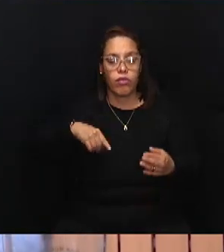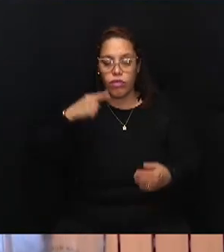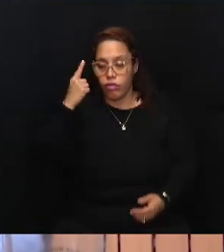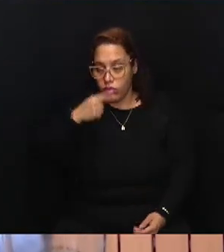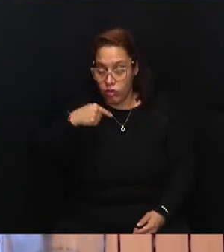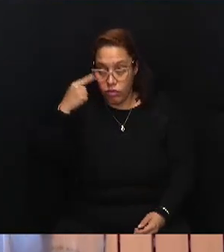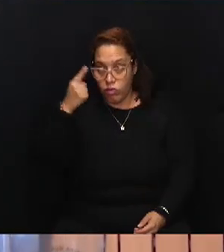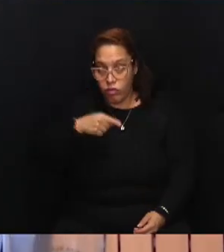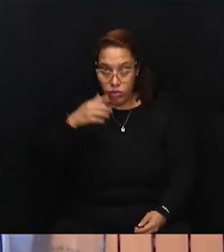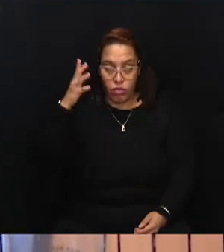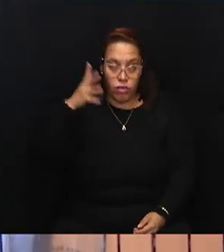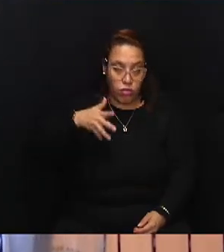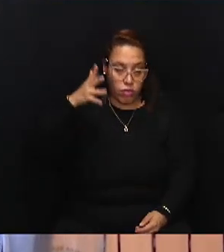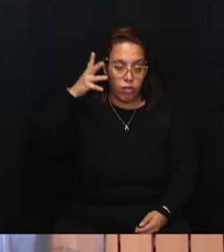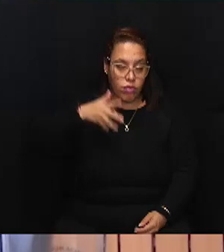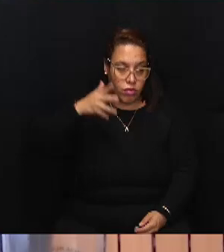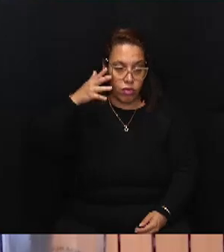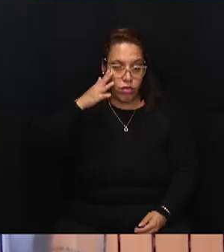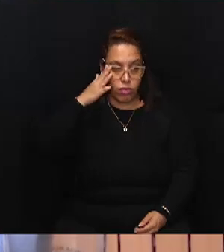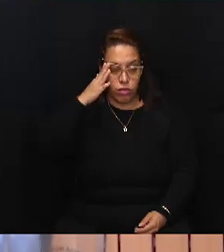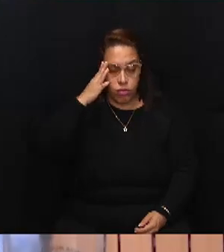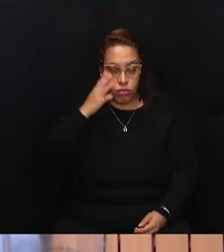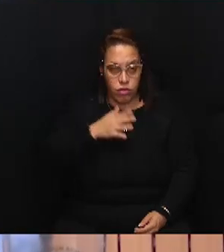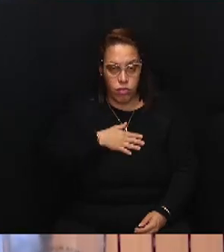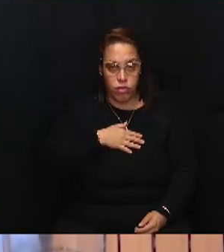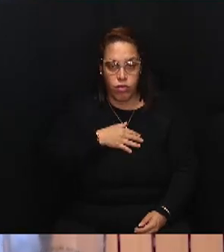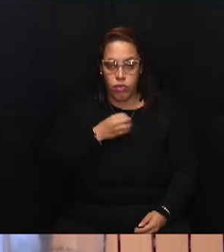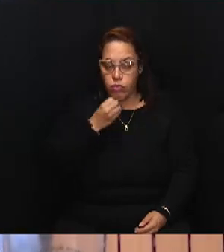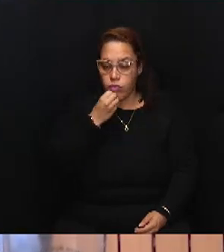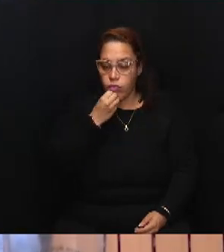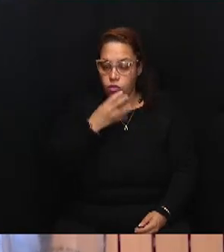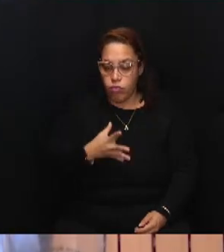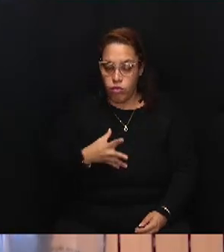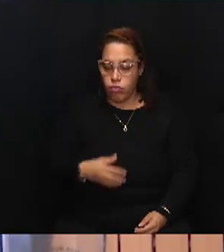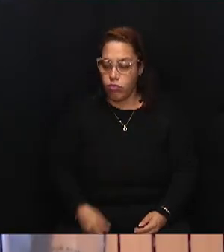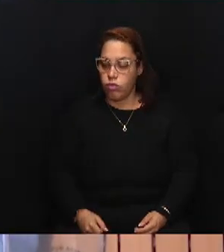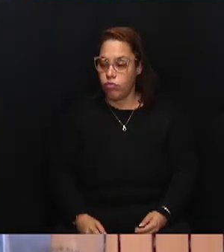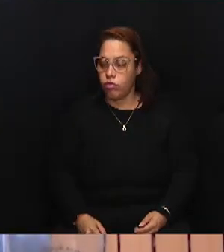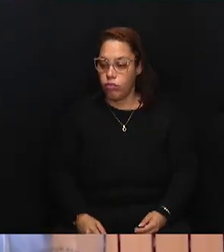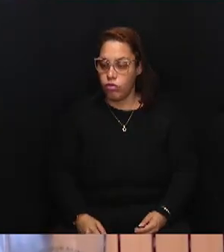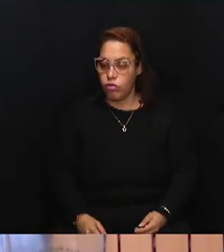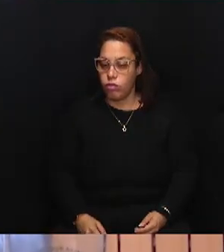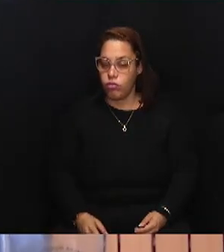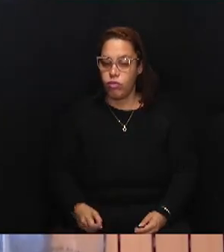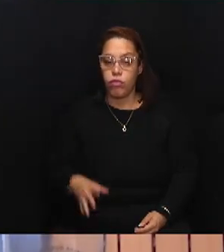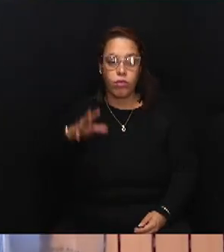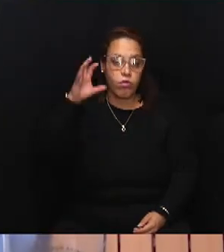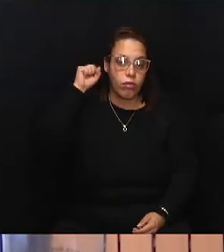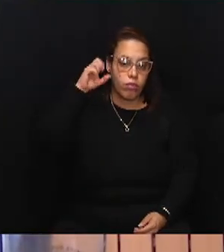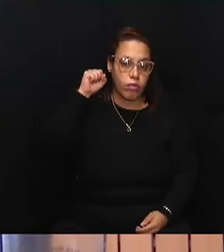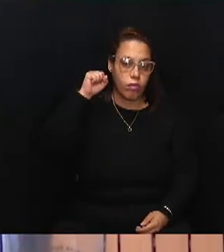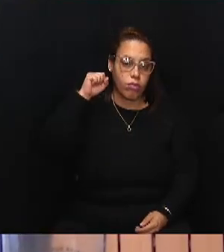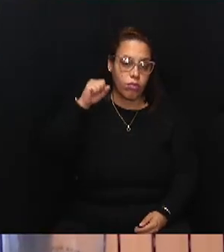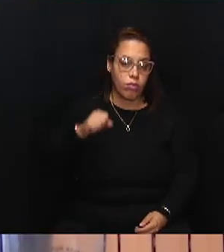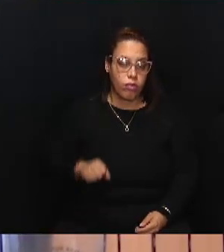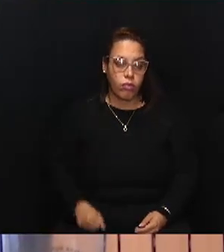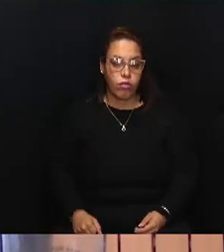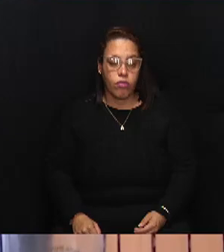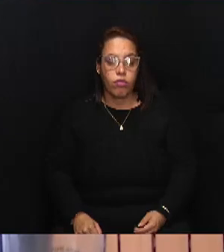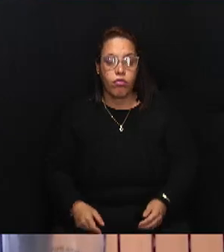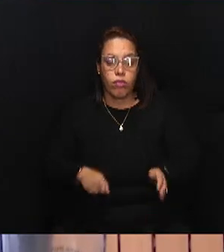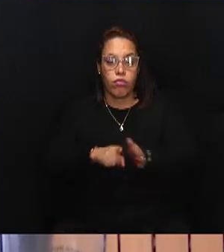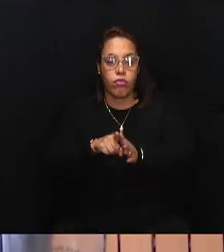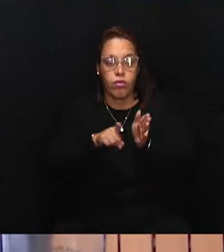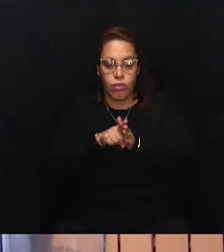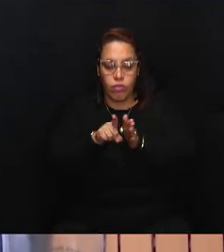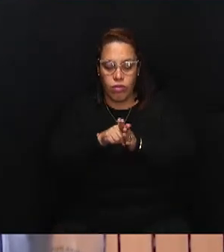estava palestrando, e foi uma palestra muito boa, muito proveitosa, só que eu não ouvi ele falar, e eu fiz um questionamento sobre